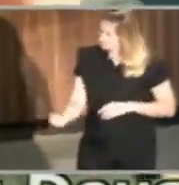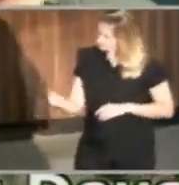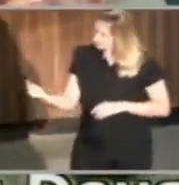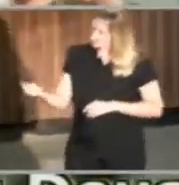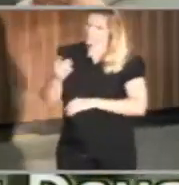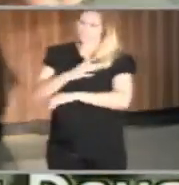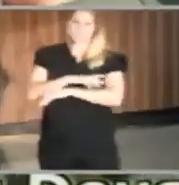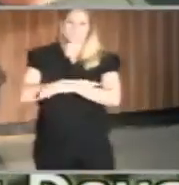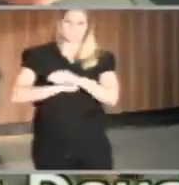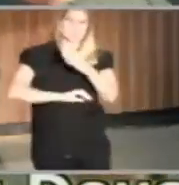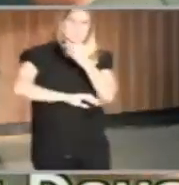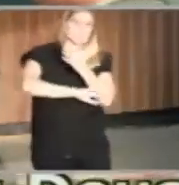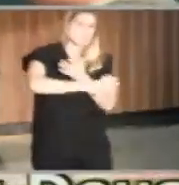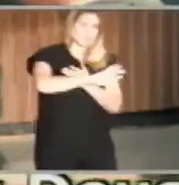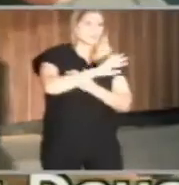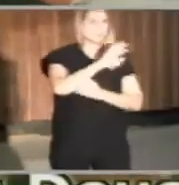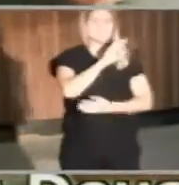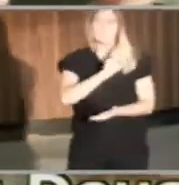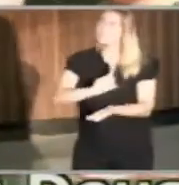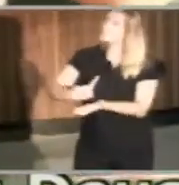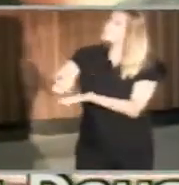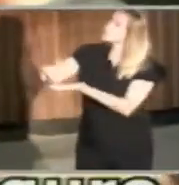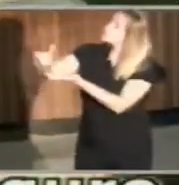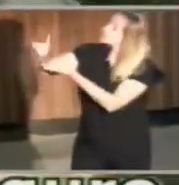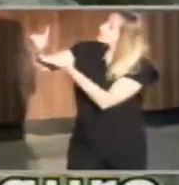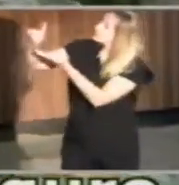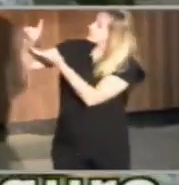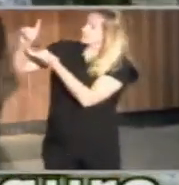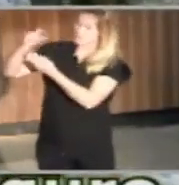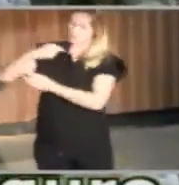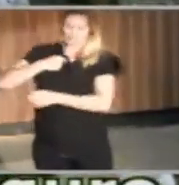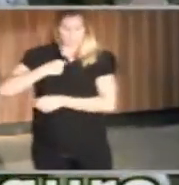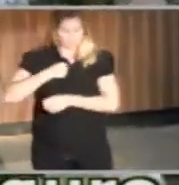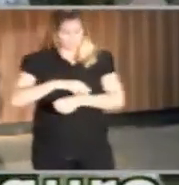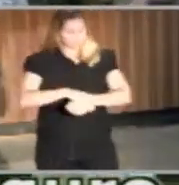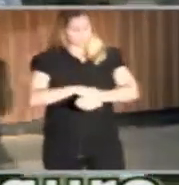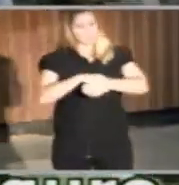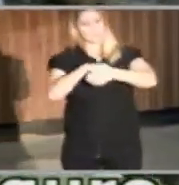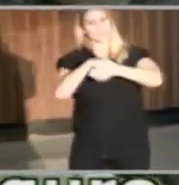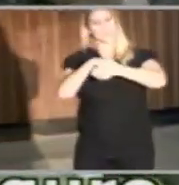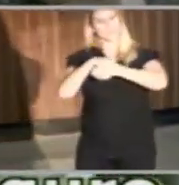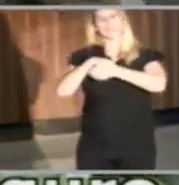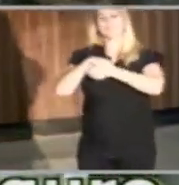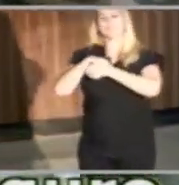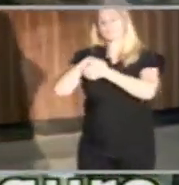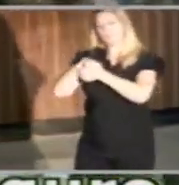nos eternos braços do meu Deus. Vou